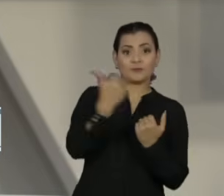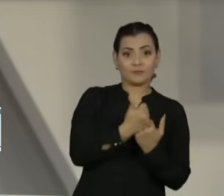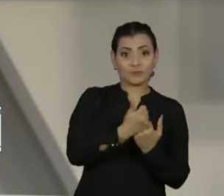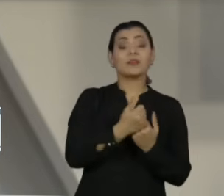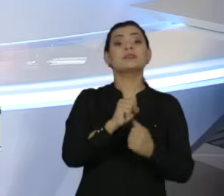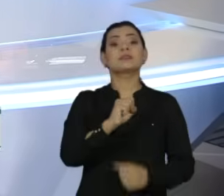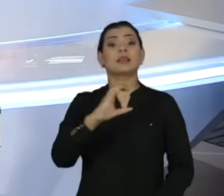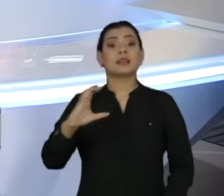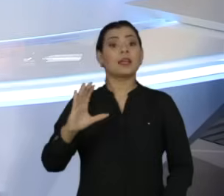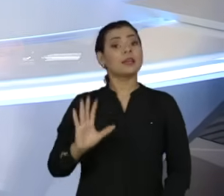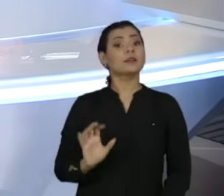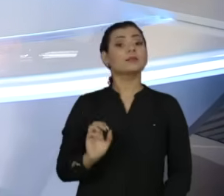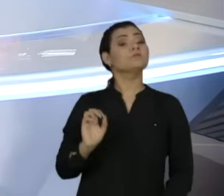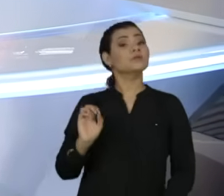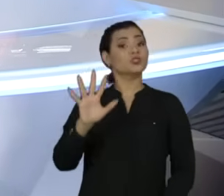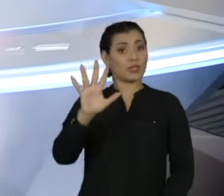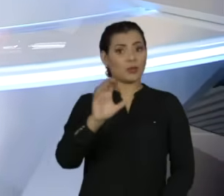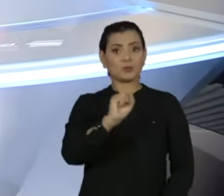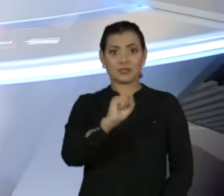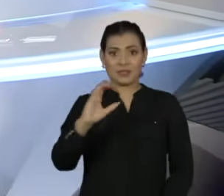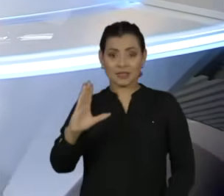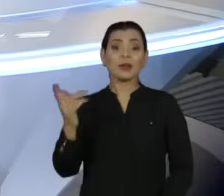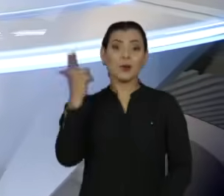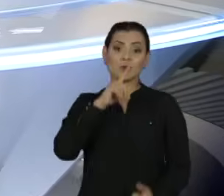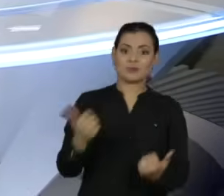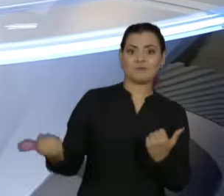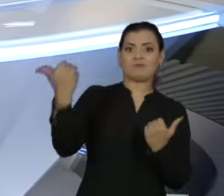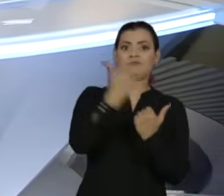Santa Catarina. As medidas cada vez mais